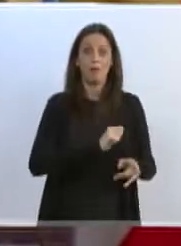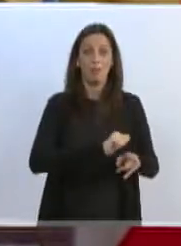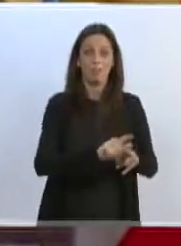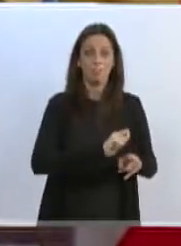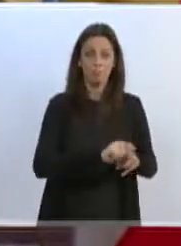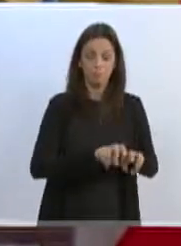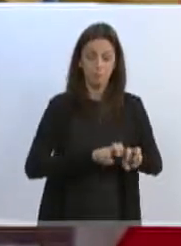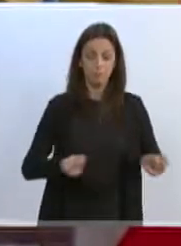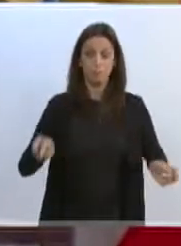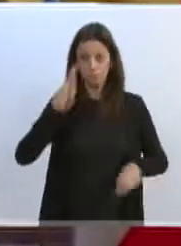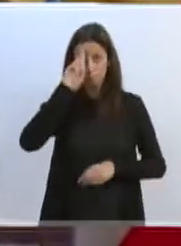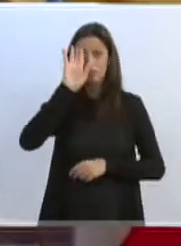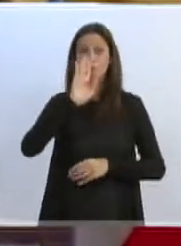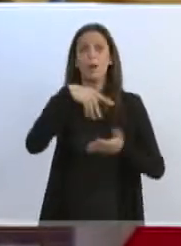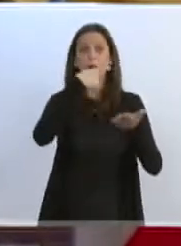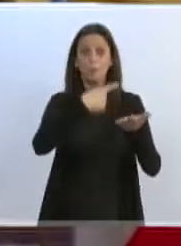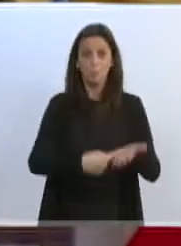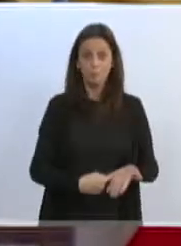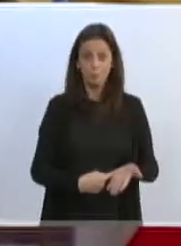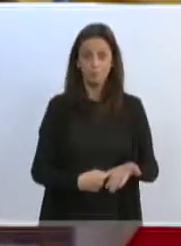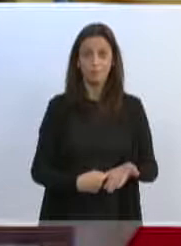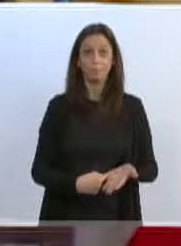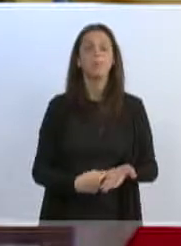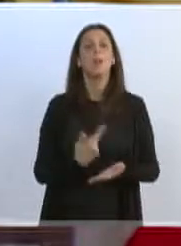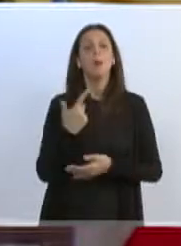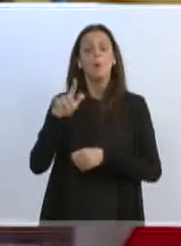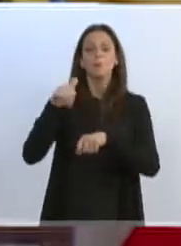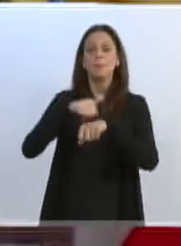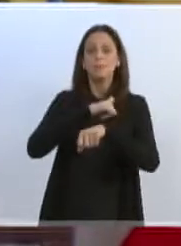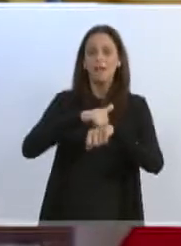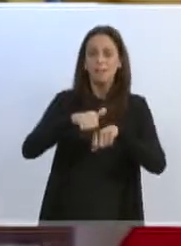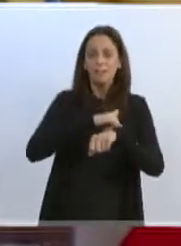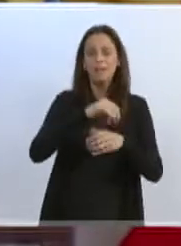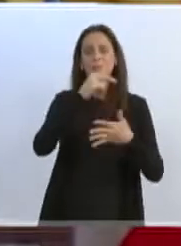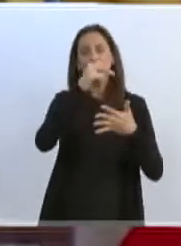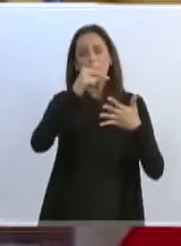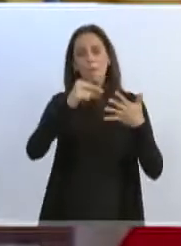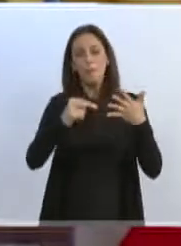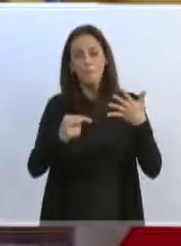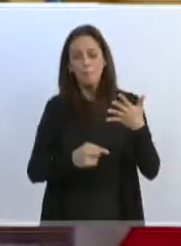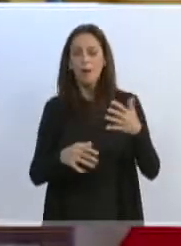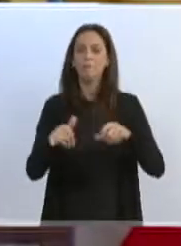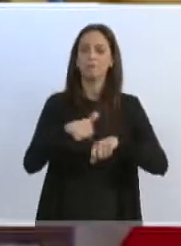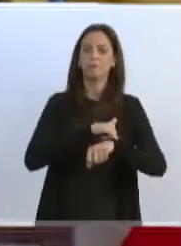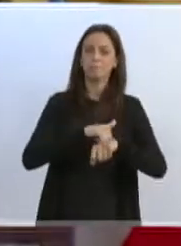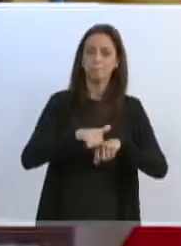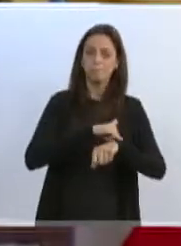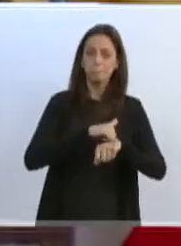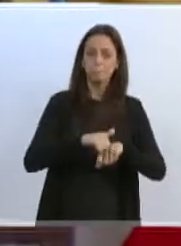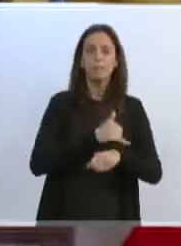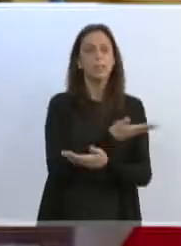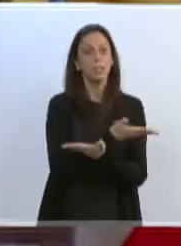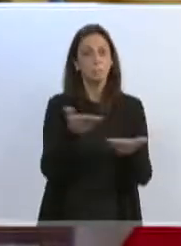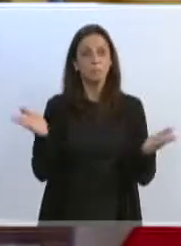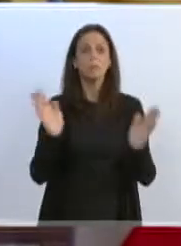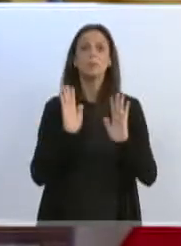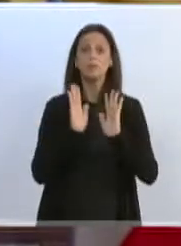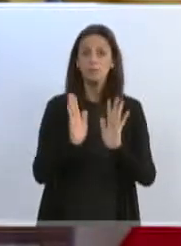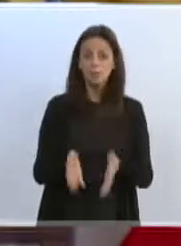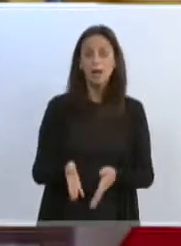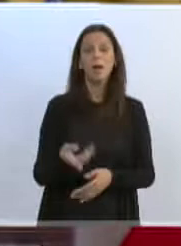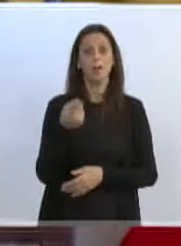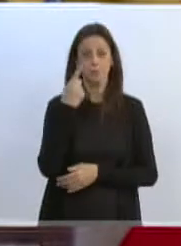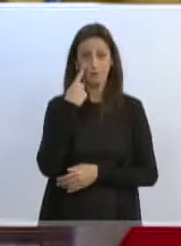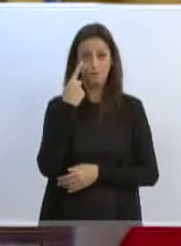mesa diretora todas as outras alternativas todas as possibilidades de tudo que as senhoras e os senhores têm ouvido